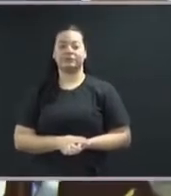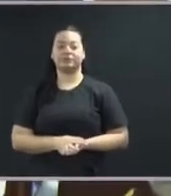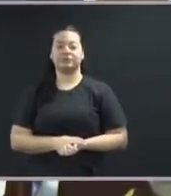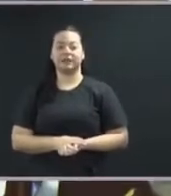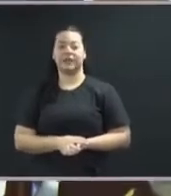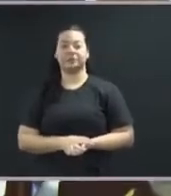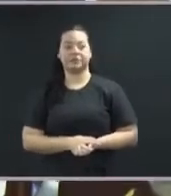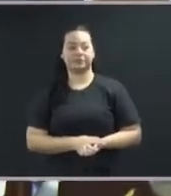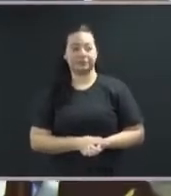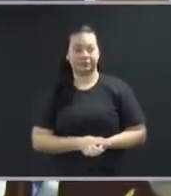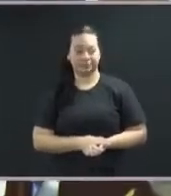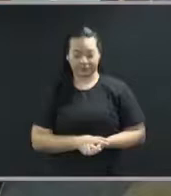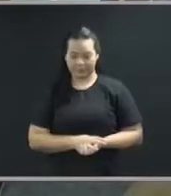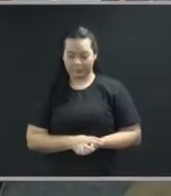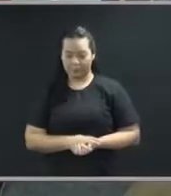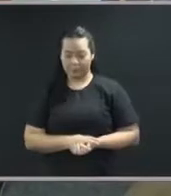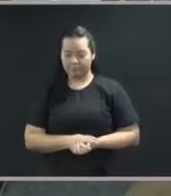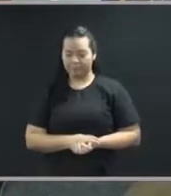Para